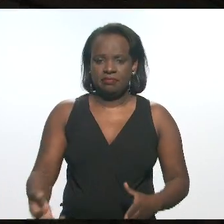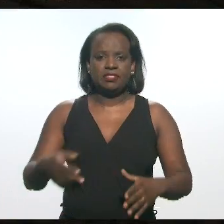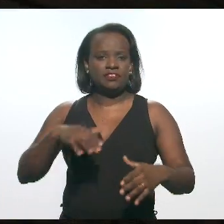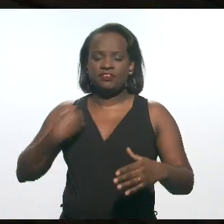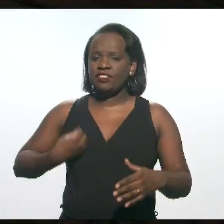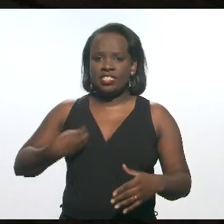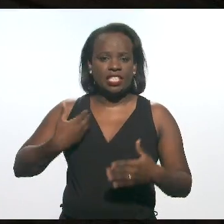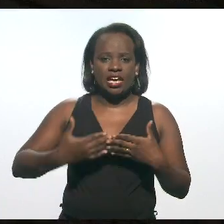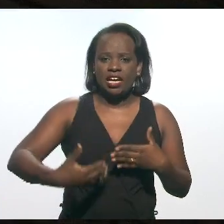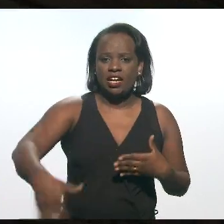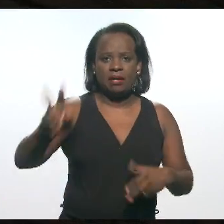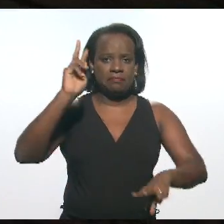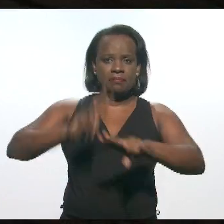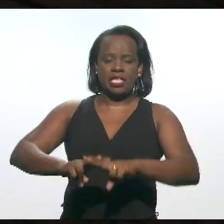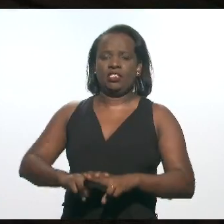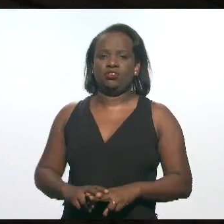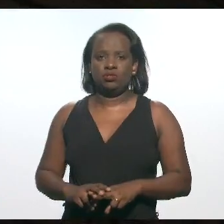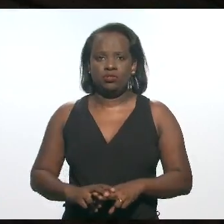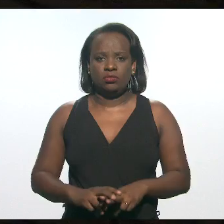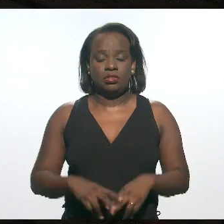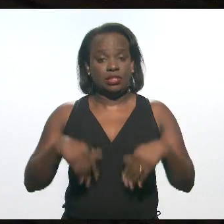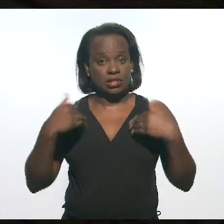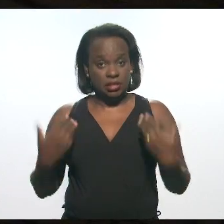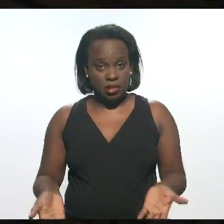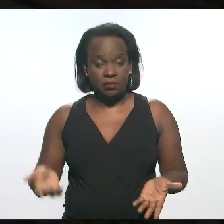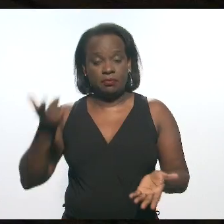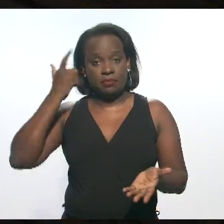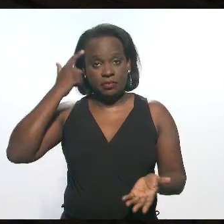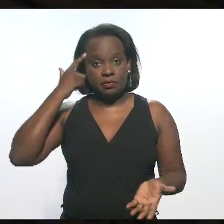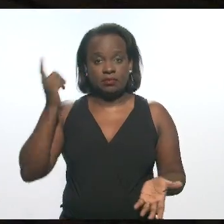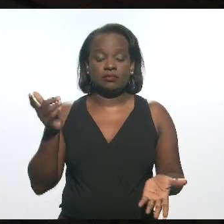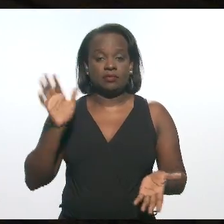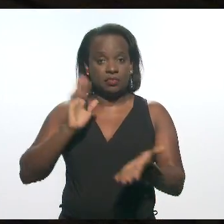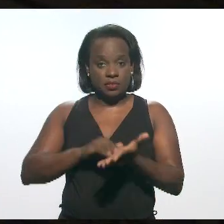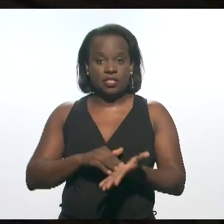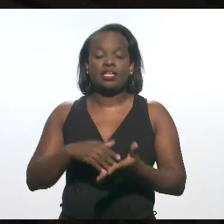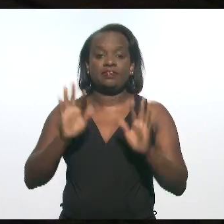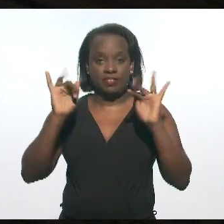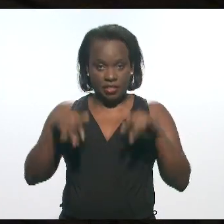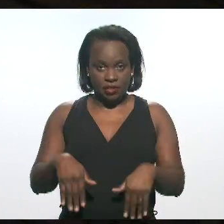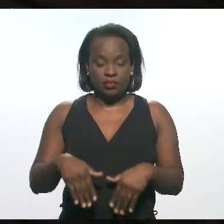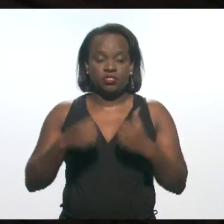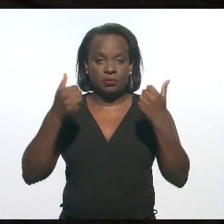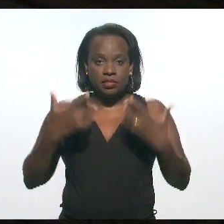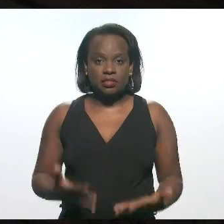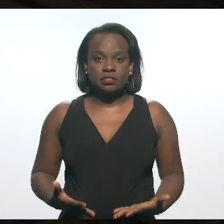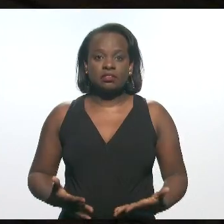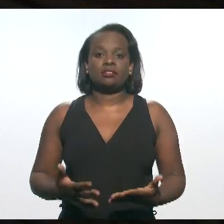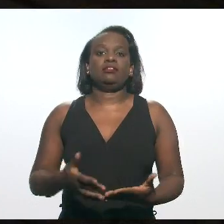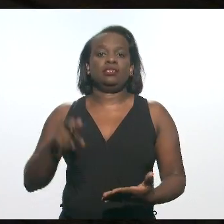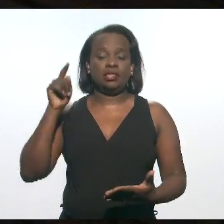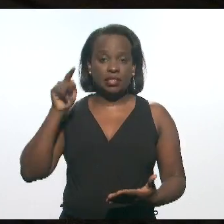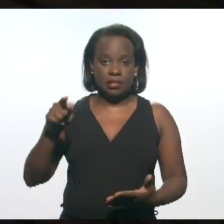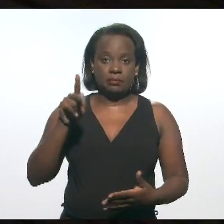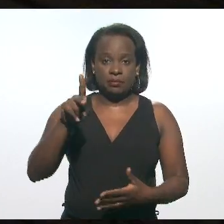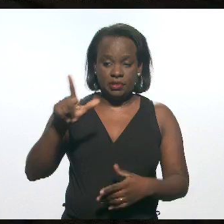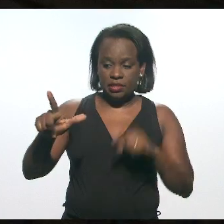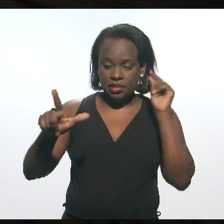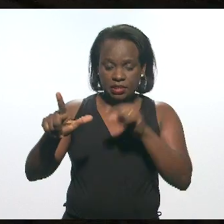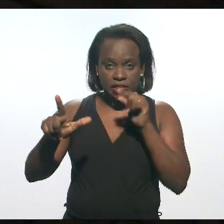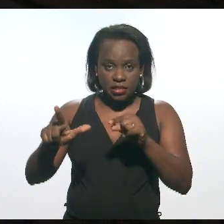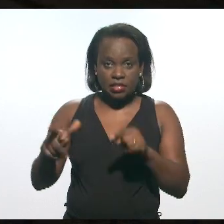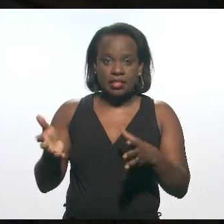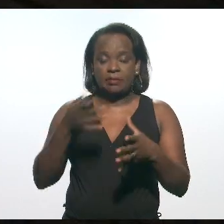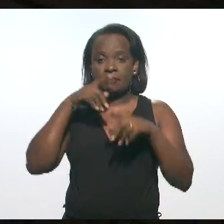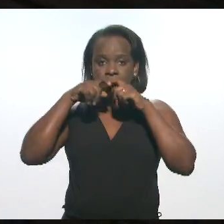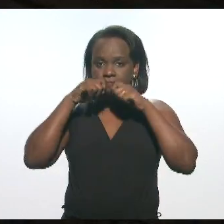da sua vida atrás das grades então o senhor prepara para encerrar e este projeto